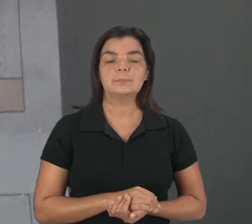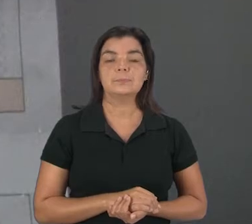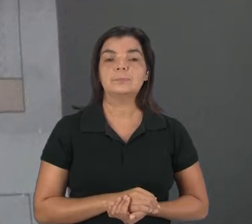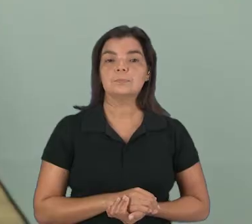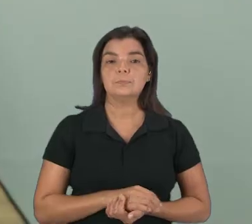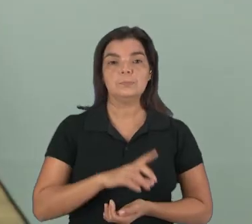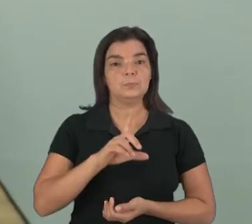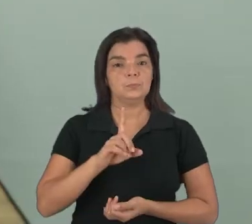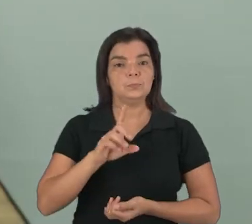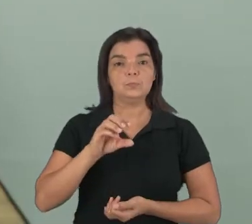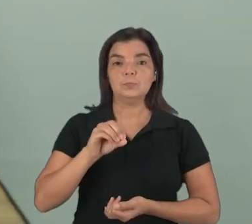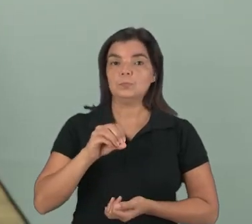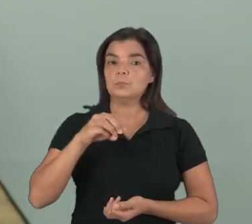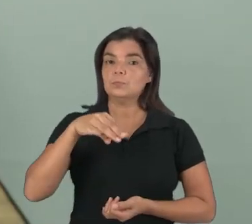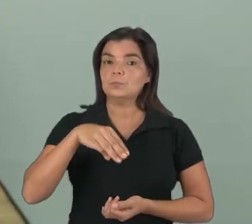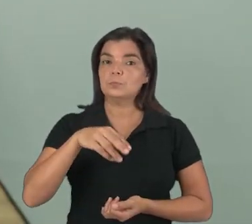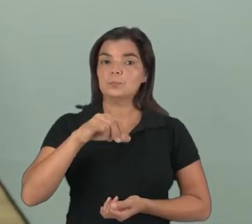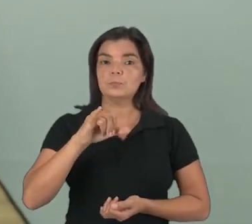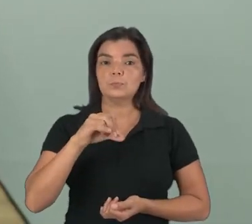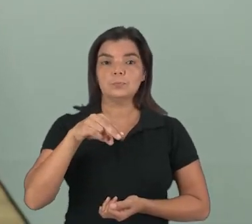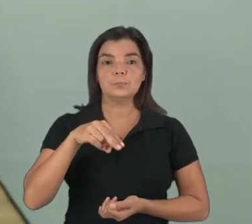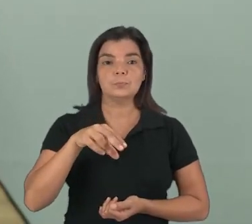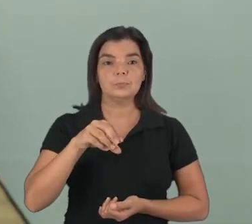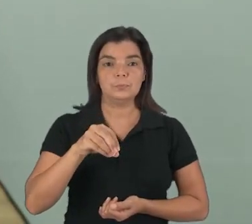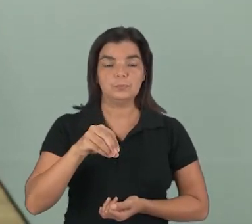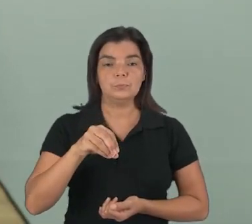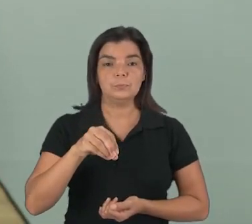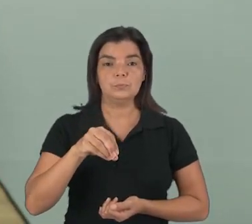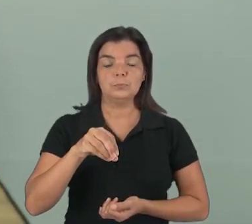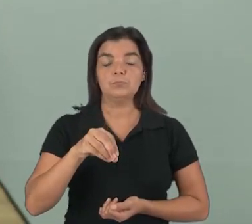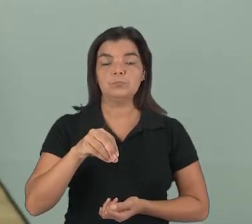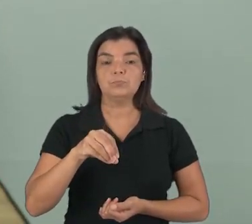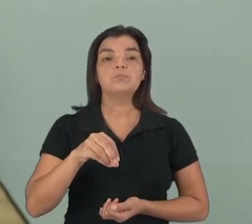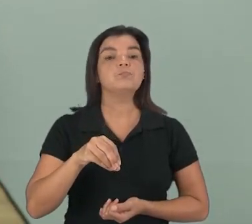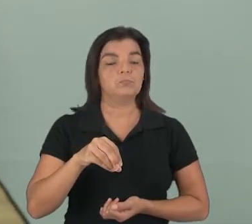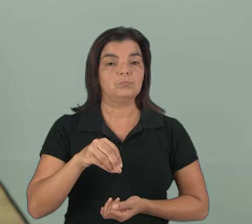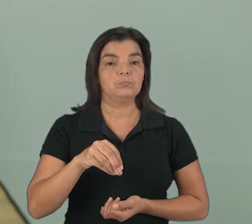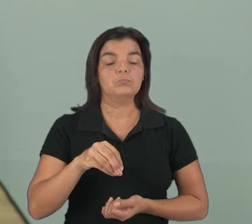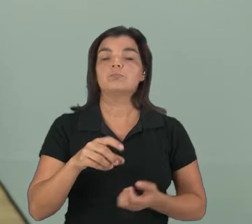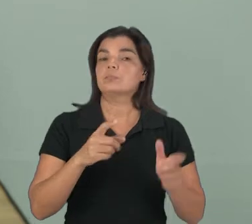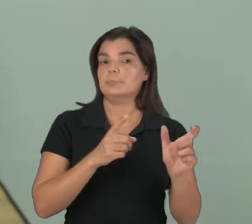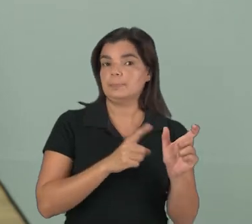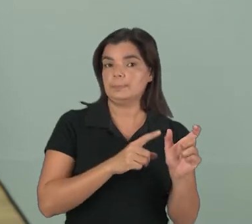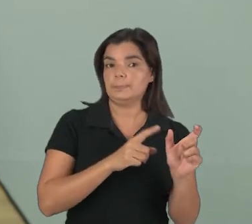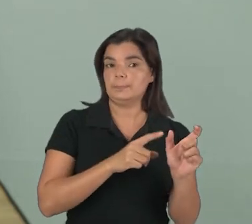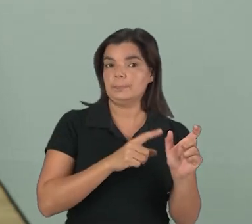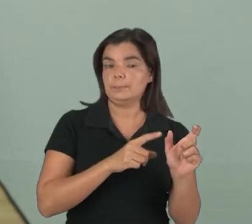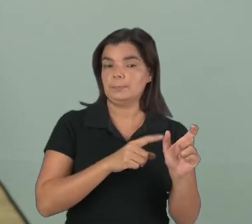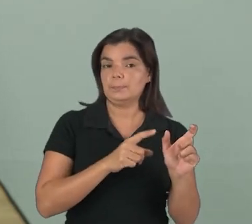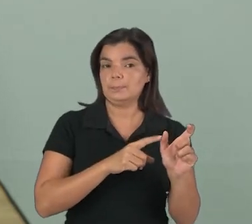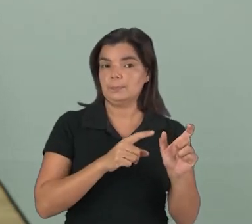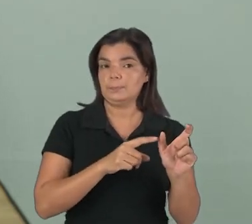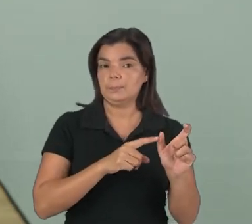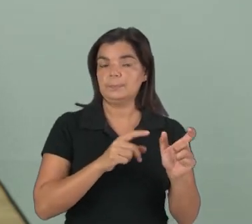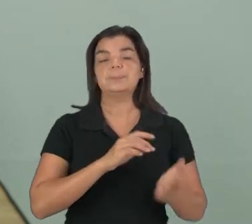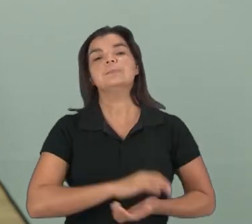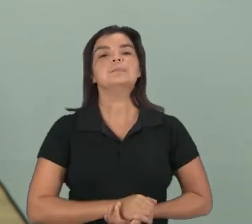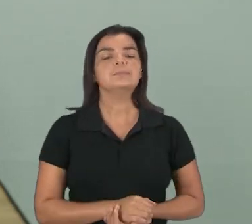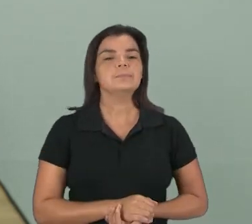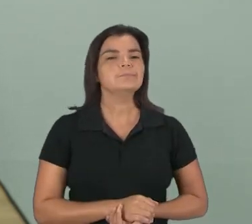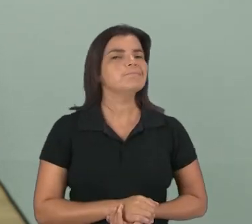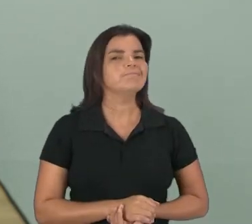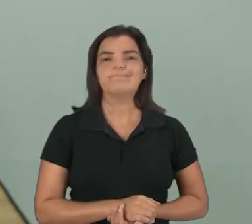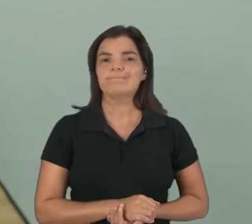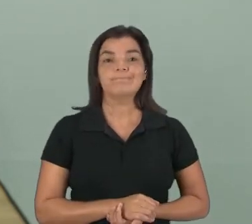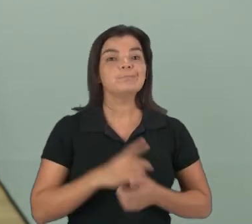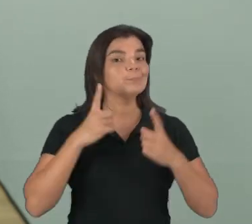mesmo? Domino. Olha só. O som ficou o mesmo da primeira leitura que nós fizemos? Não,